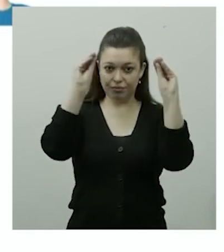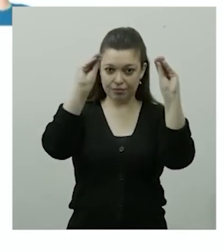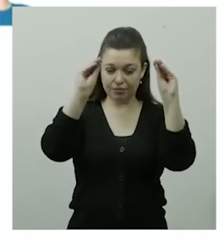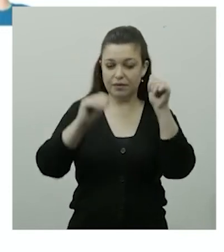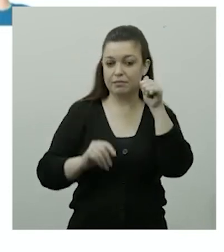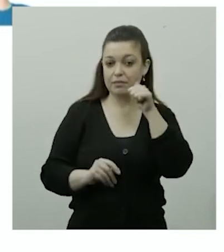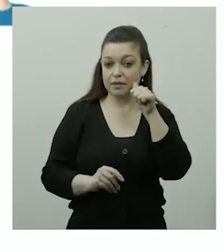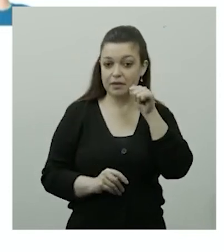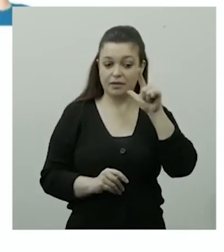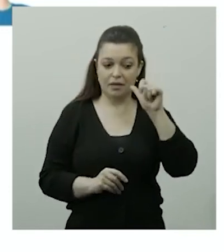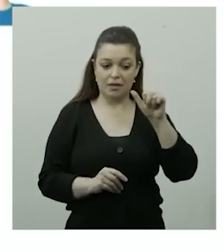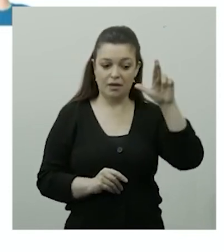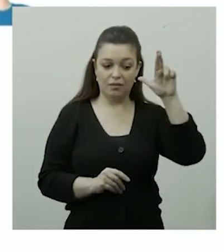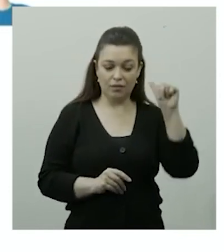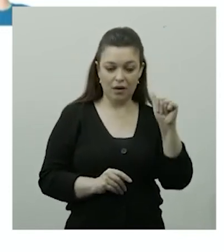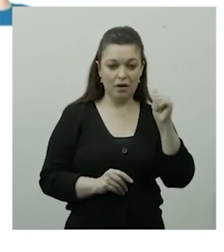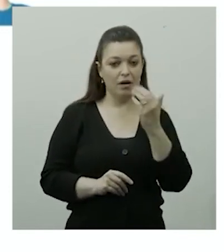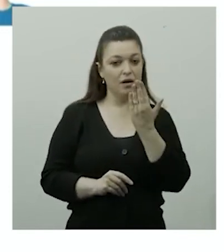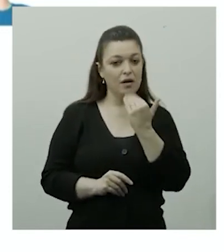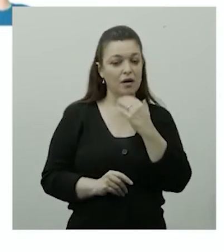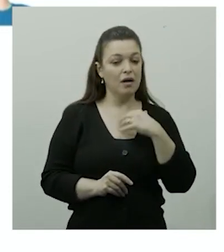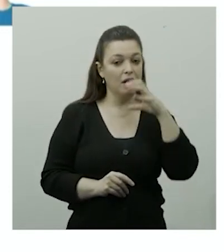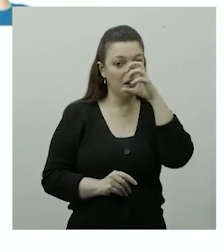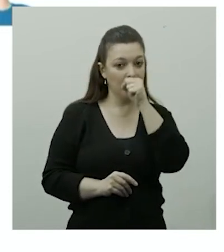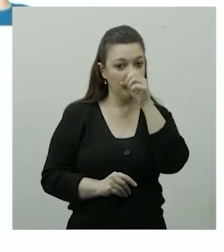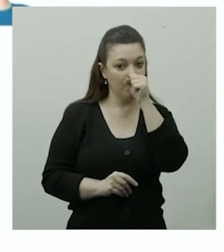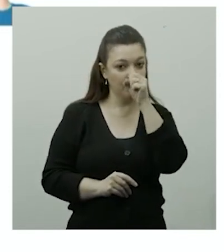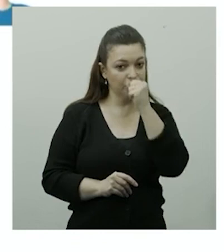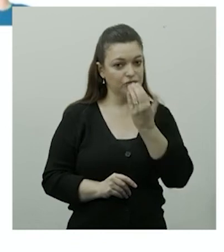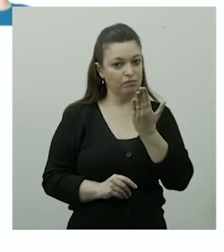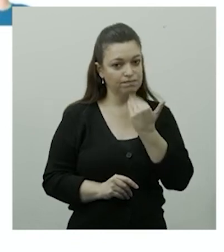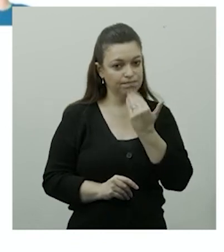Laura comeu uma laranja.